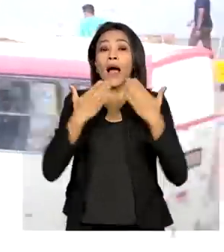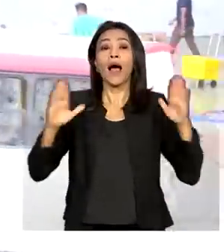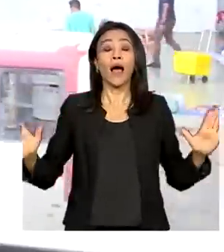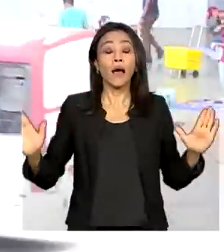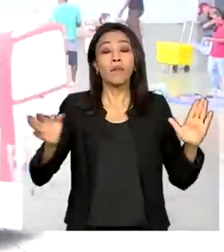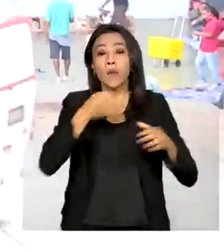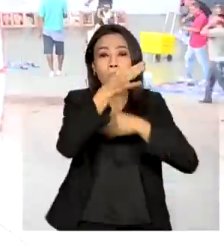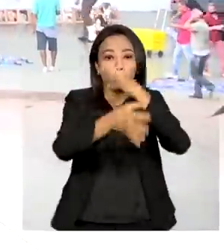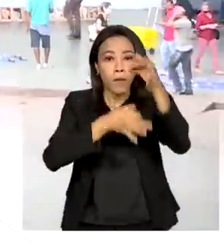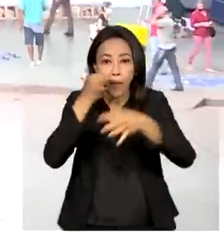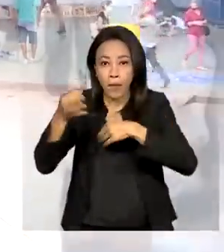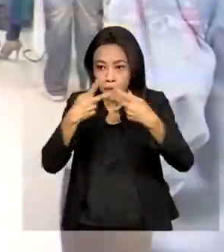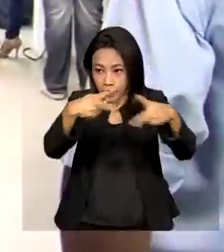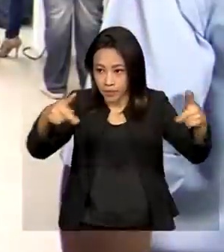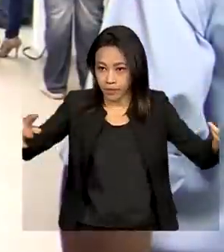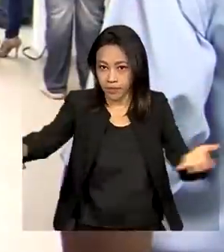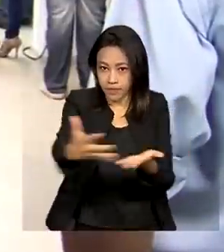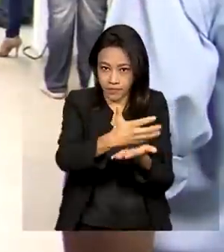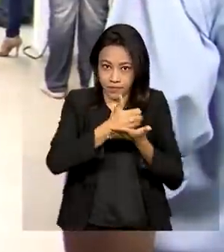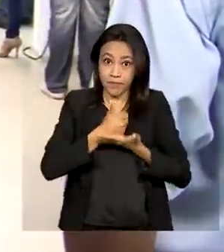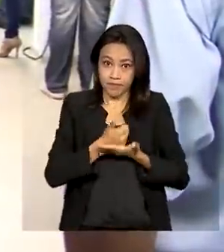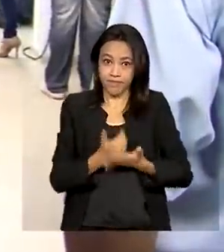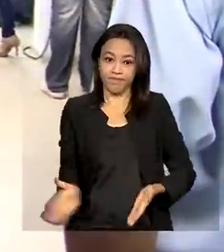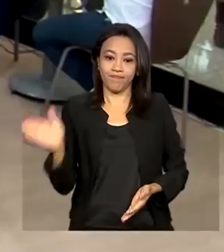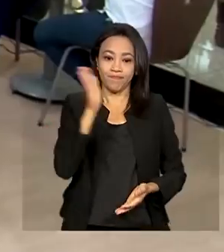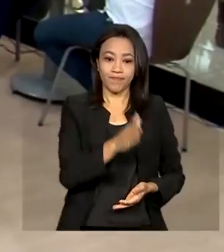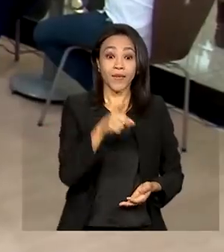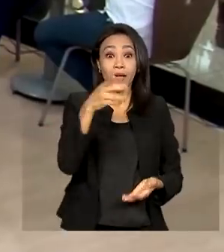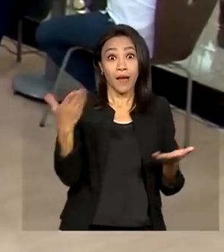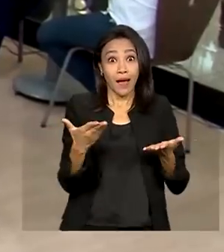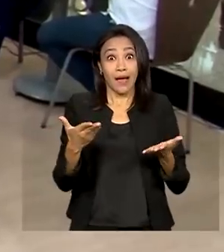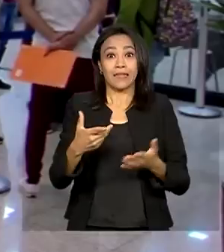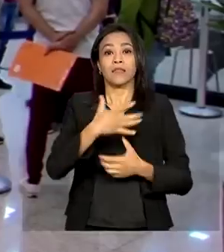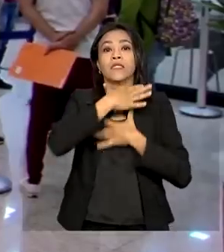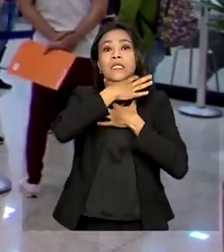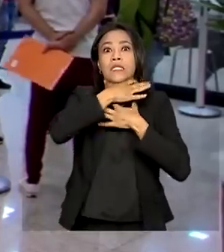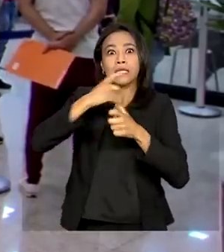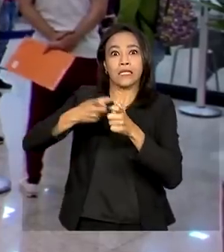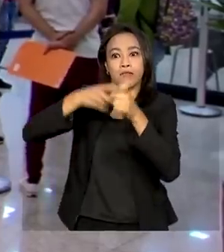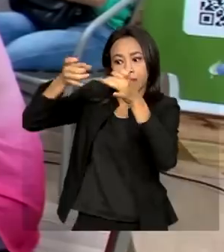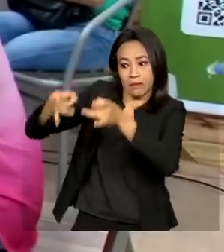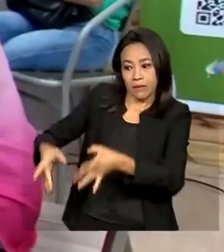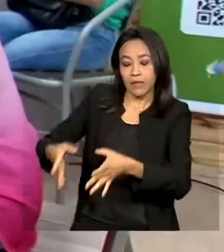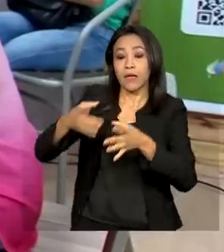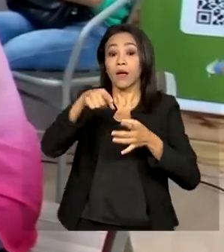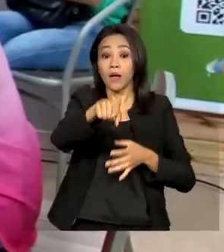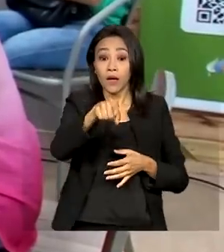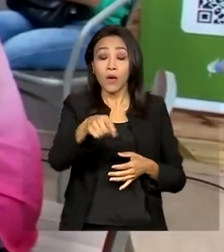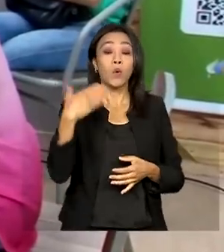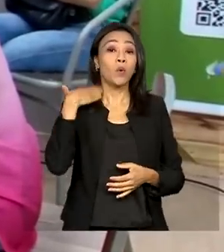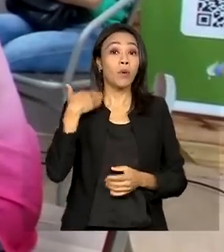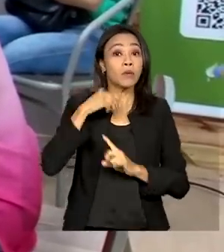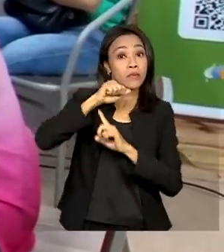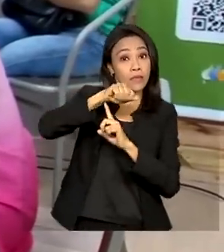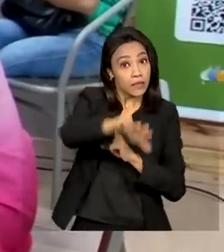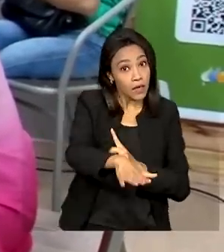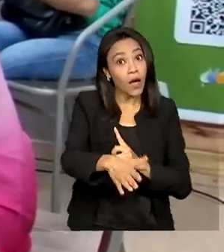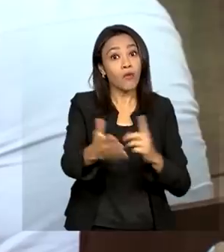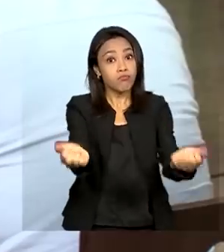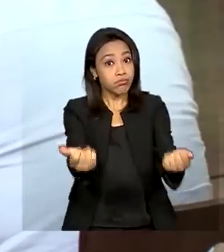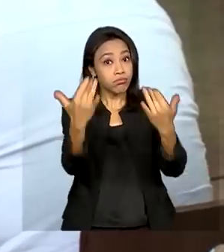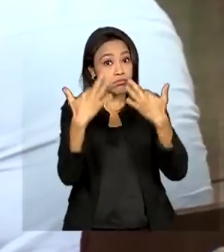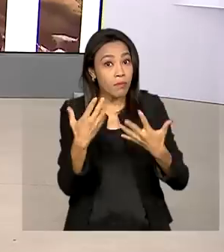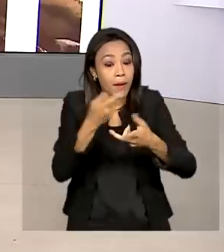contribuições a chance de sair do vermelho mutirão do Banco Central para renegociar dívidas acaba